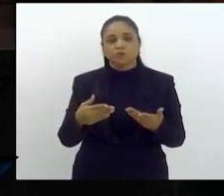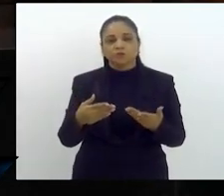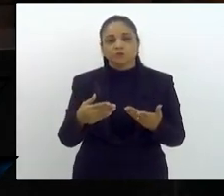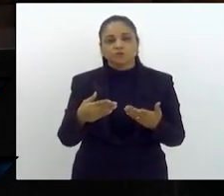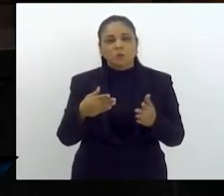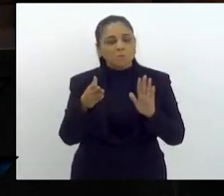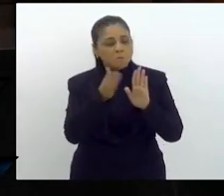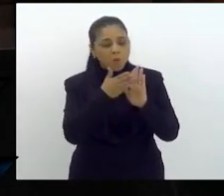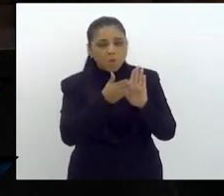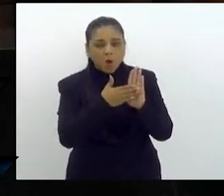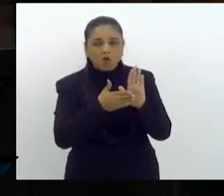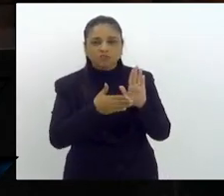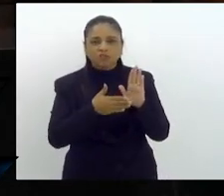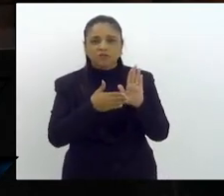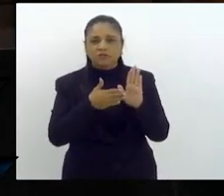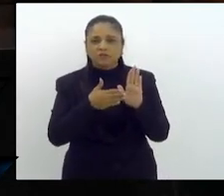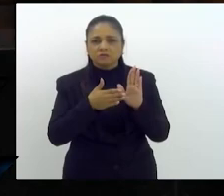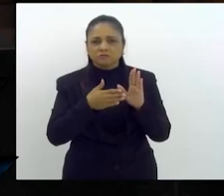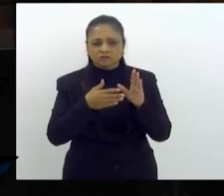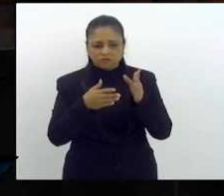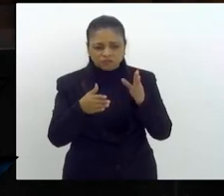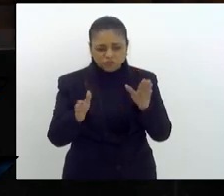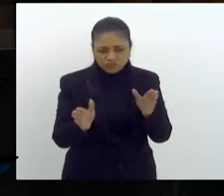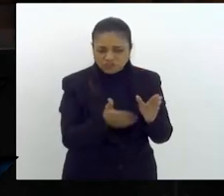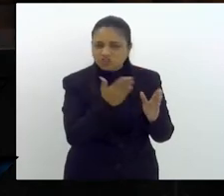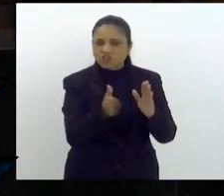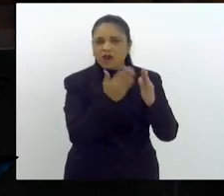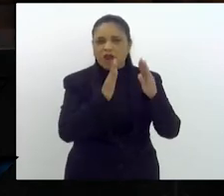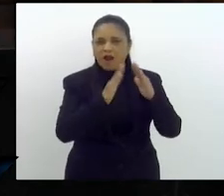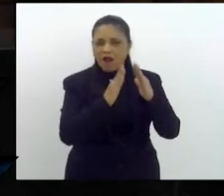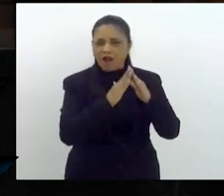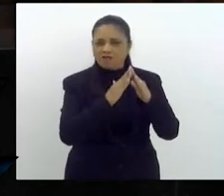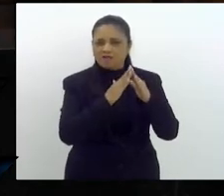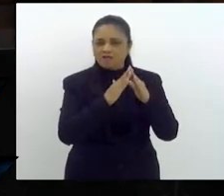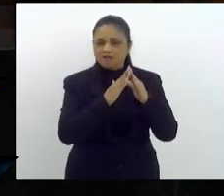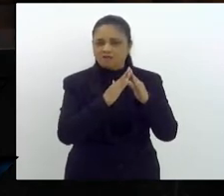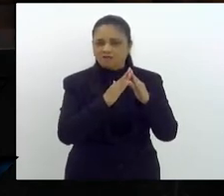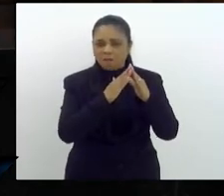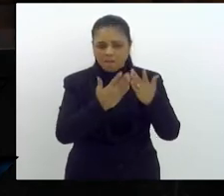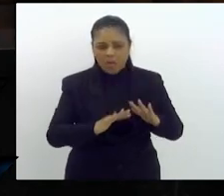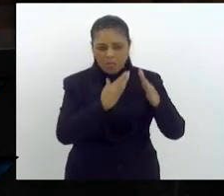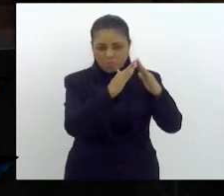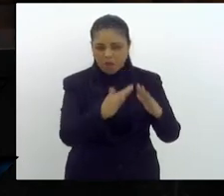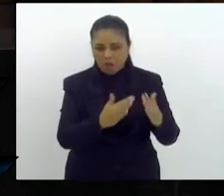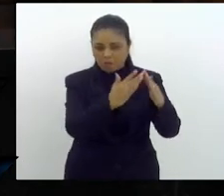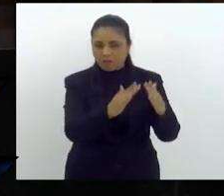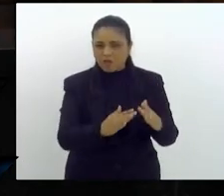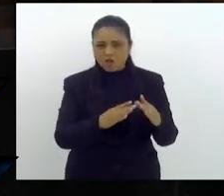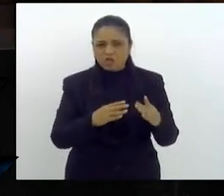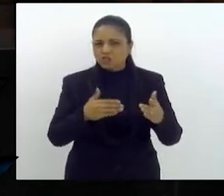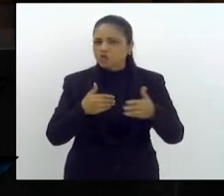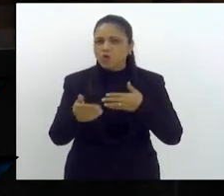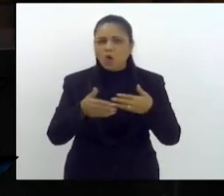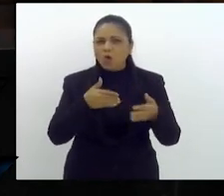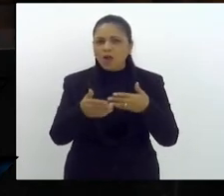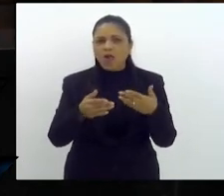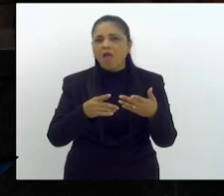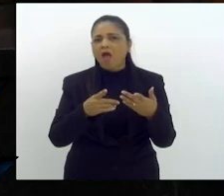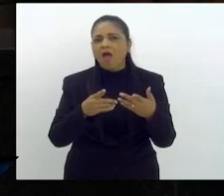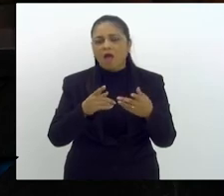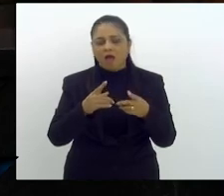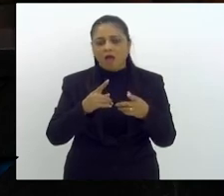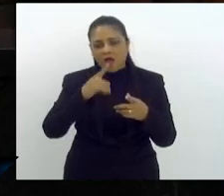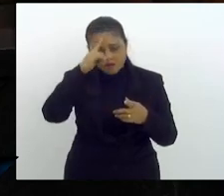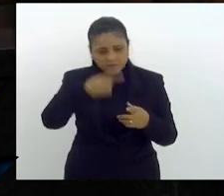proposta de despesa de despejo que é anulação de qualquer ato de qualquer decisão que peço o despejo pelo simples